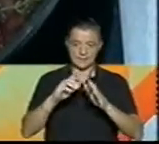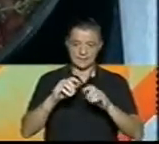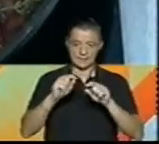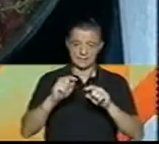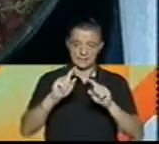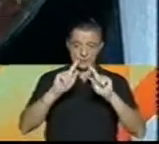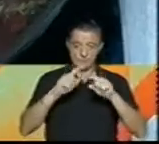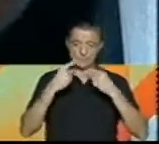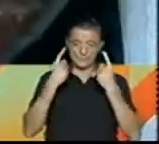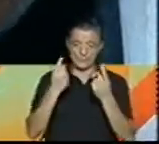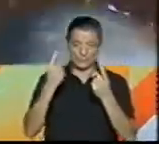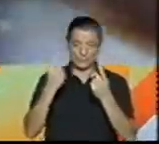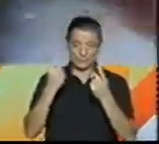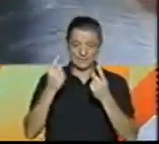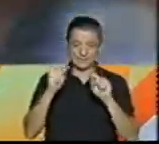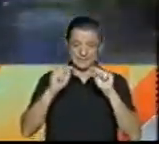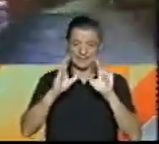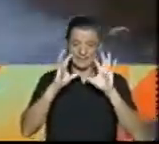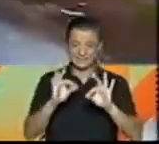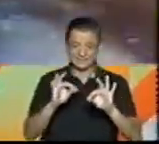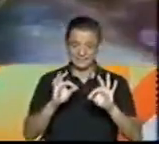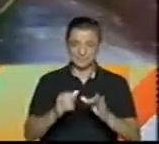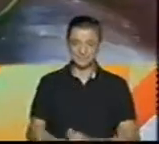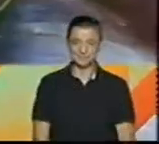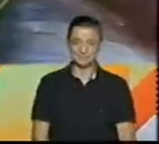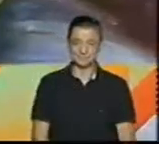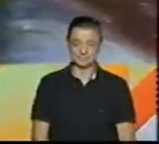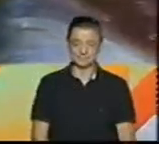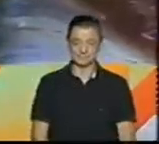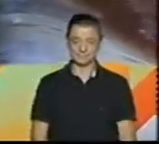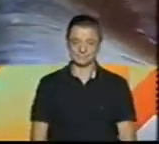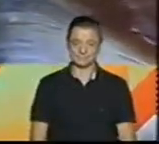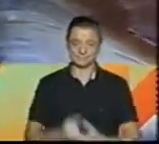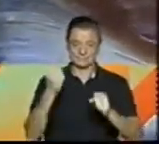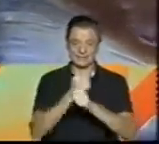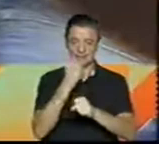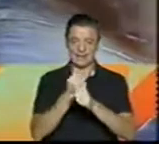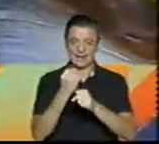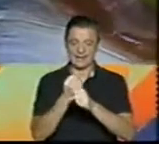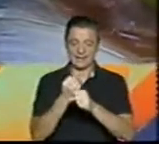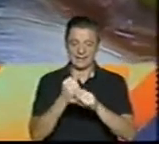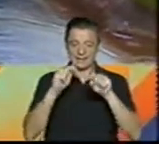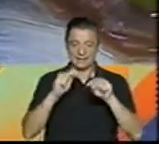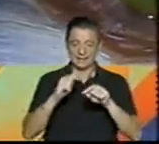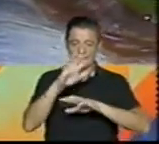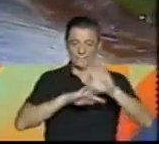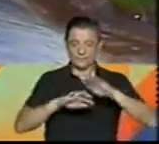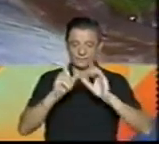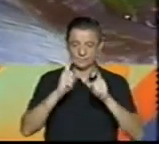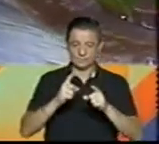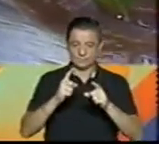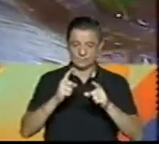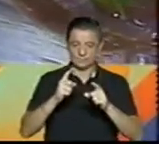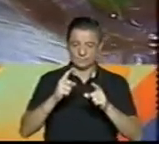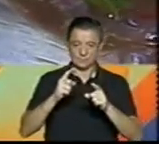reflexos, Jorge. Nada para termos reflexos à poradíssima. Isso é que é muito bom a trabalhar na cozinha, é o que é. Sérgio, e agora o que é que vamos fazer? Vamos trocar a